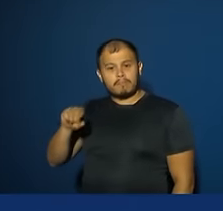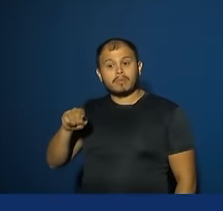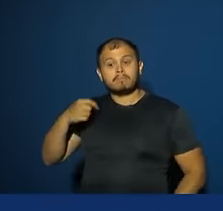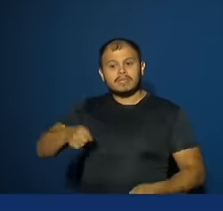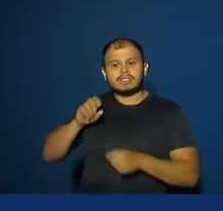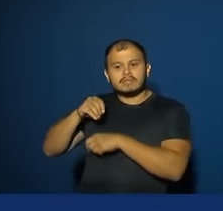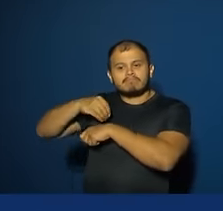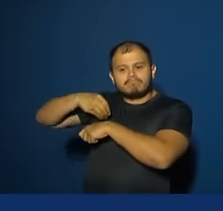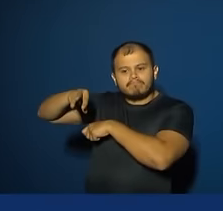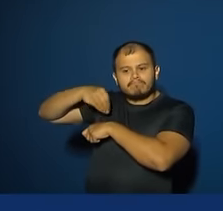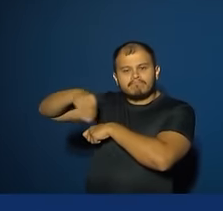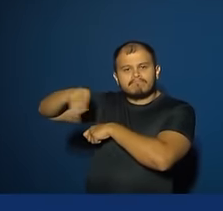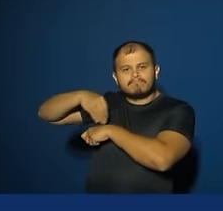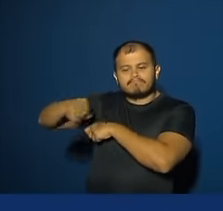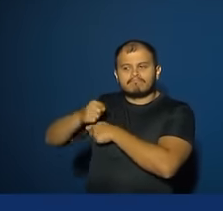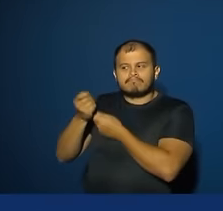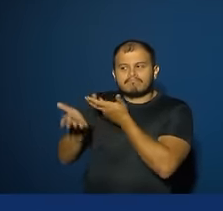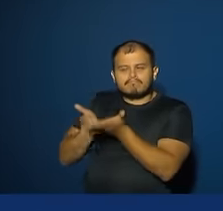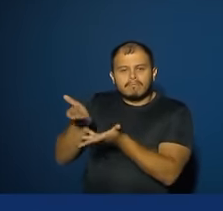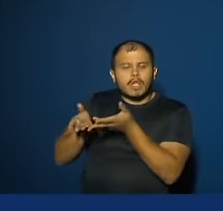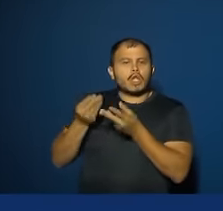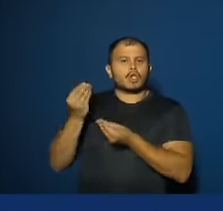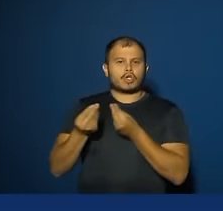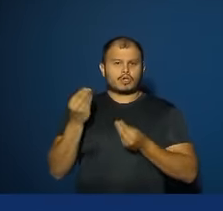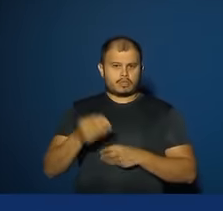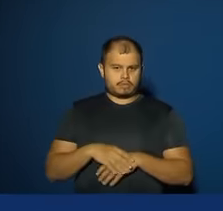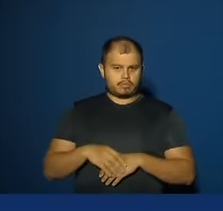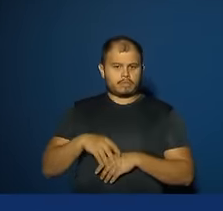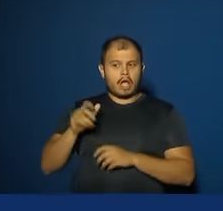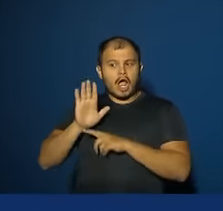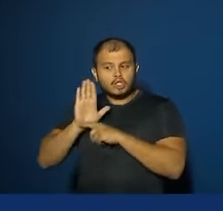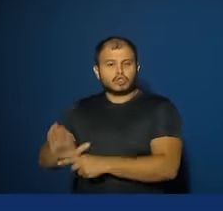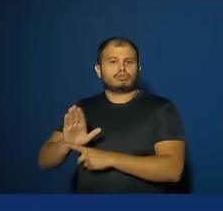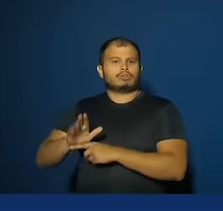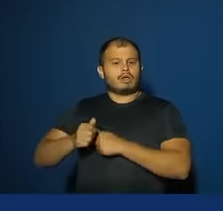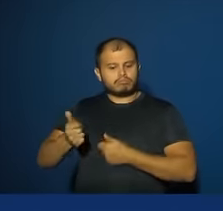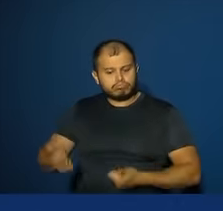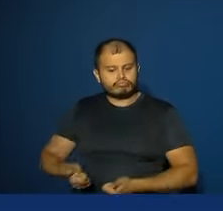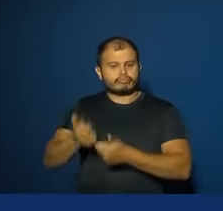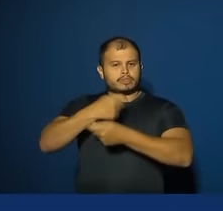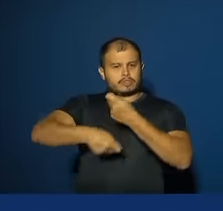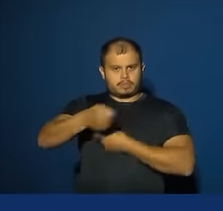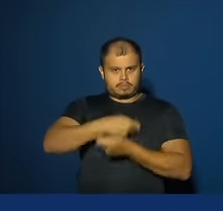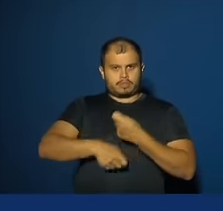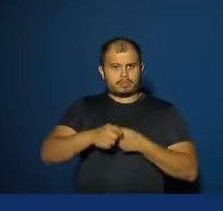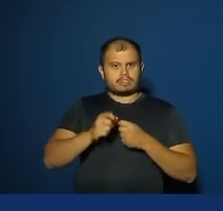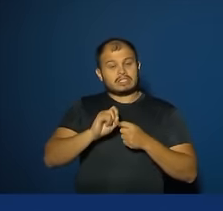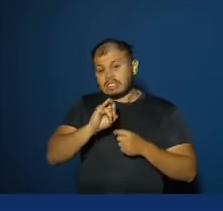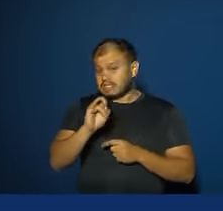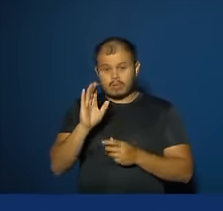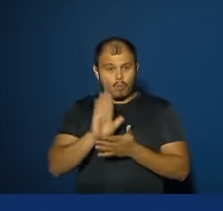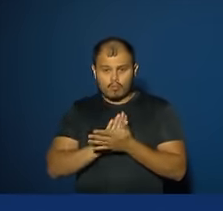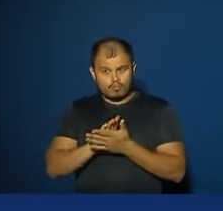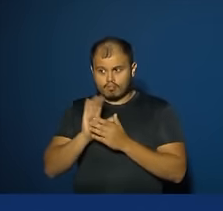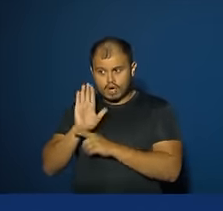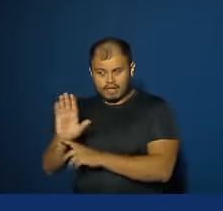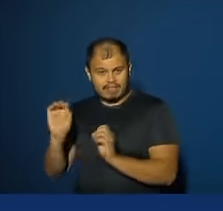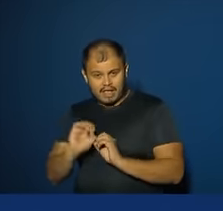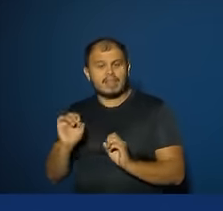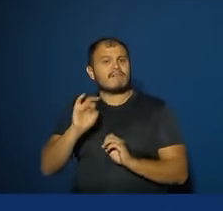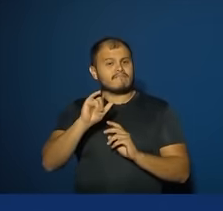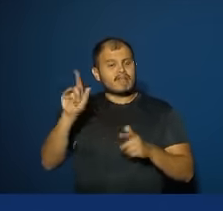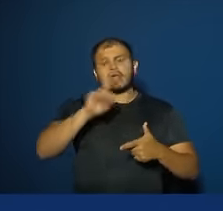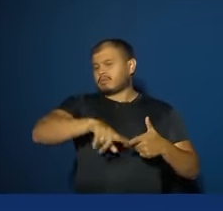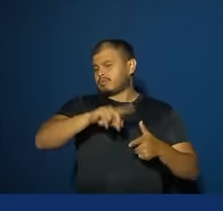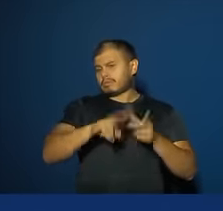Econômica sustentável para essa turma Senão nós vamos continuar tendo problema então o problema é complexo não é simples não vai ser